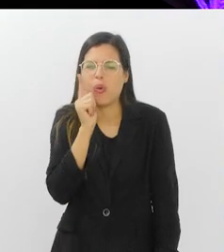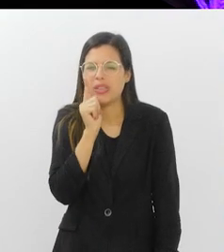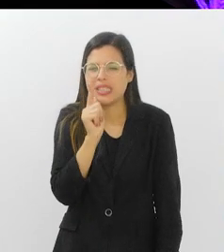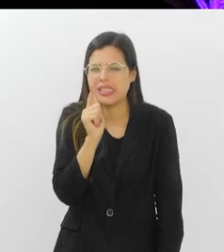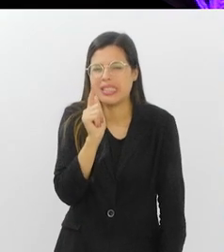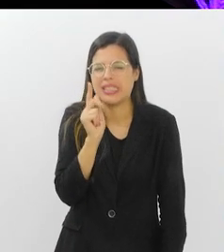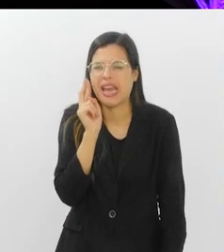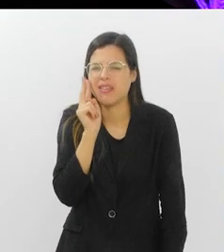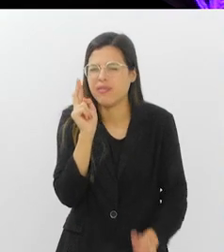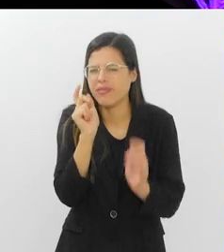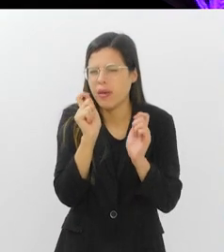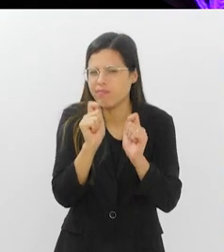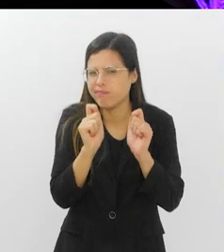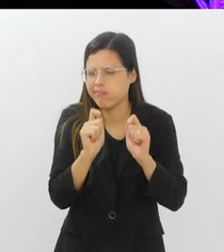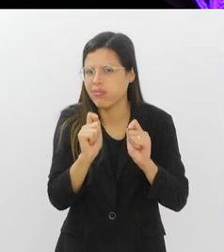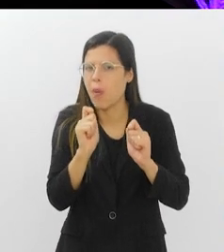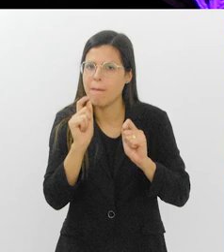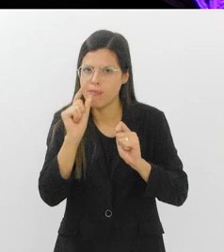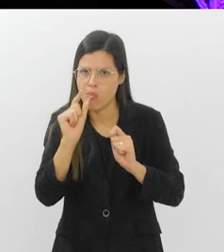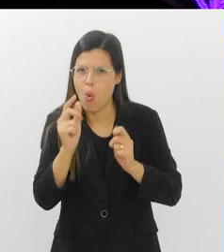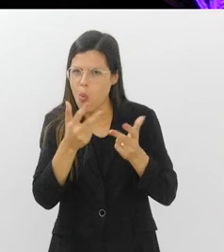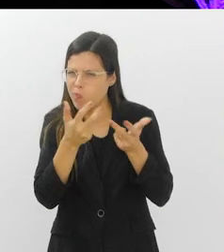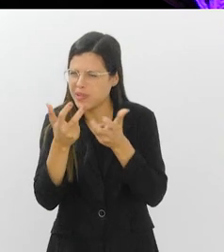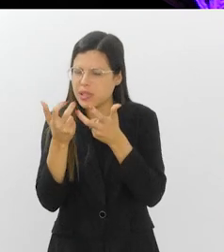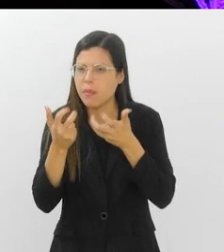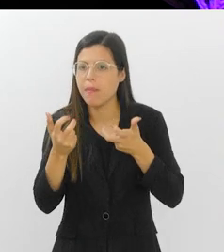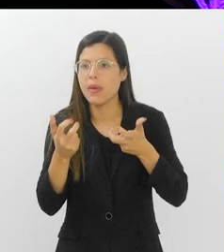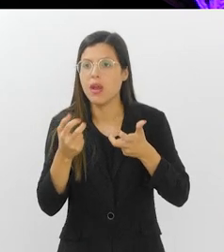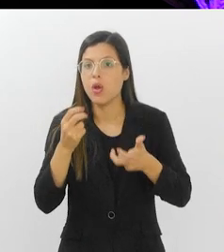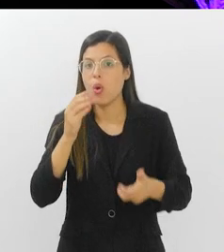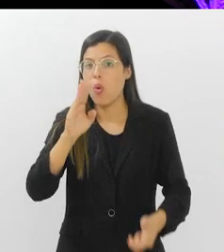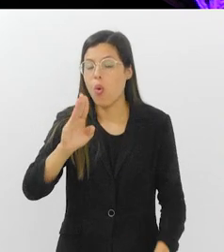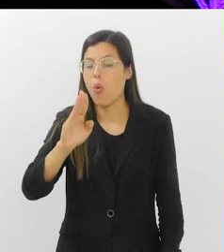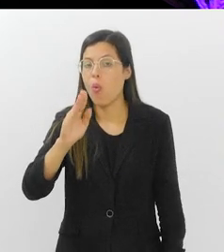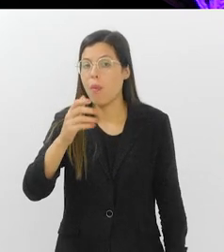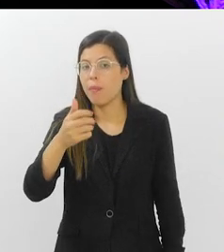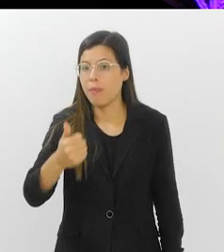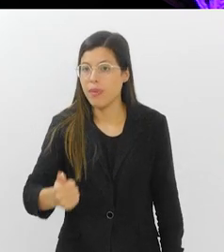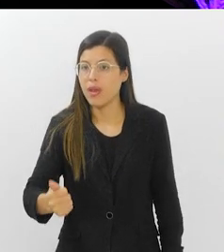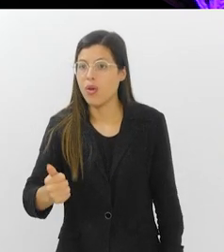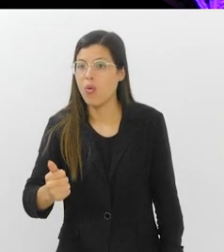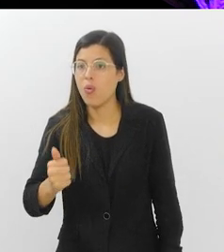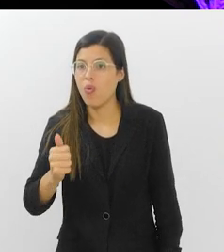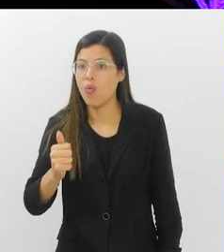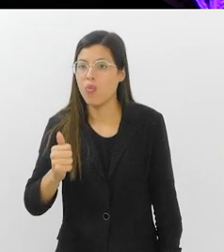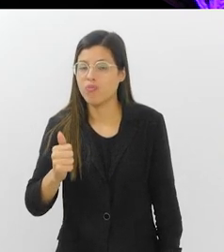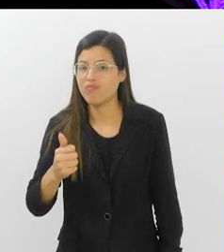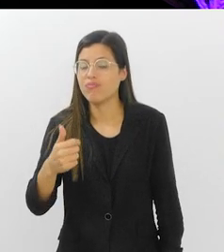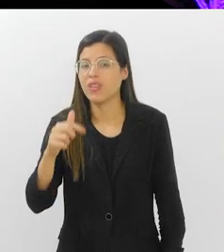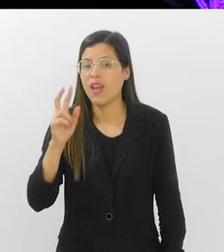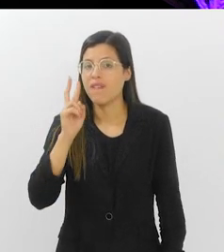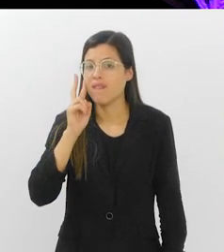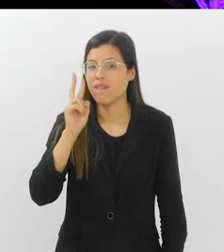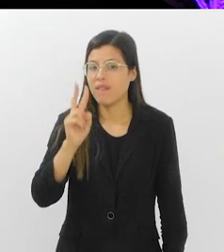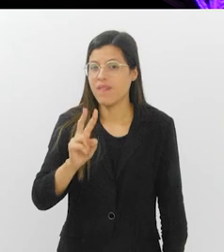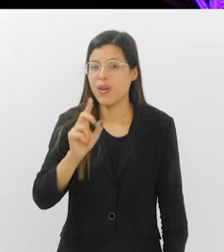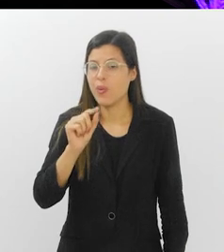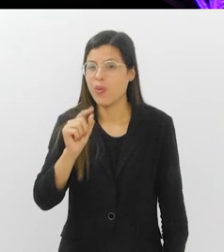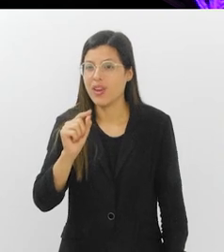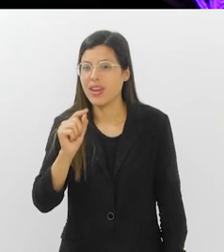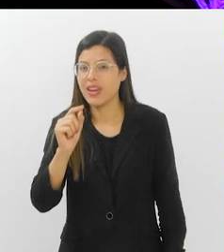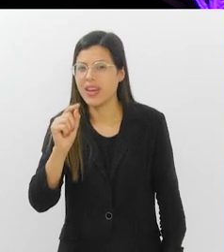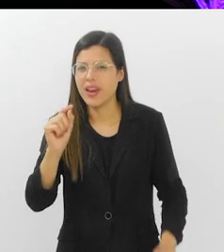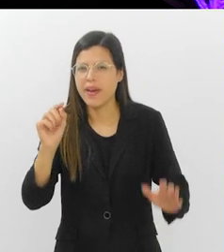uhum eh o b1 ele ainda pode ter vulto E se ele joga sem